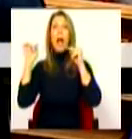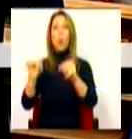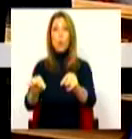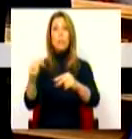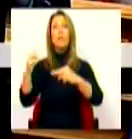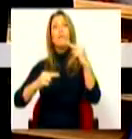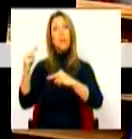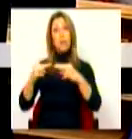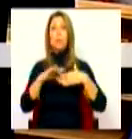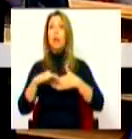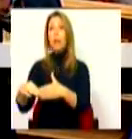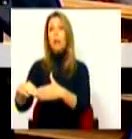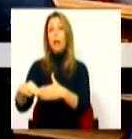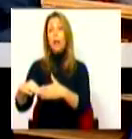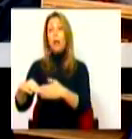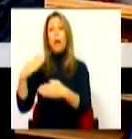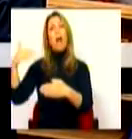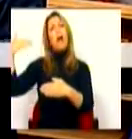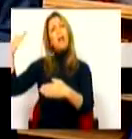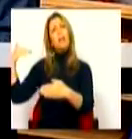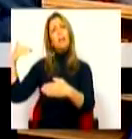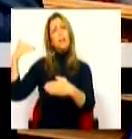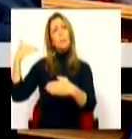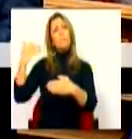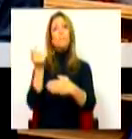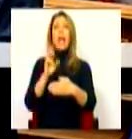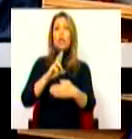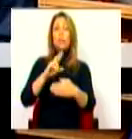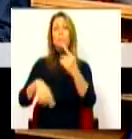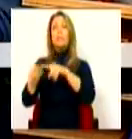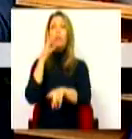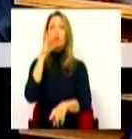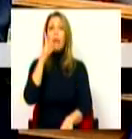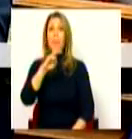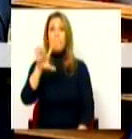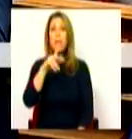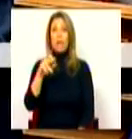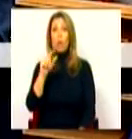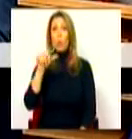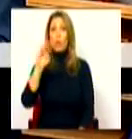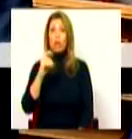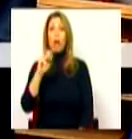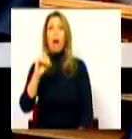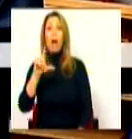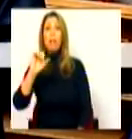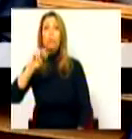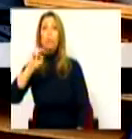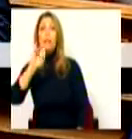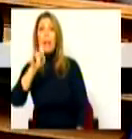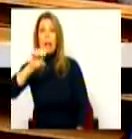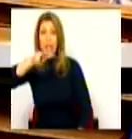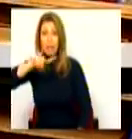Finanças, liderada na altura pela hoje deputada Maria Luísa Albuquerque, de falta de controle na Caixa entre